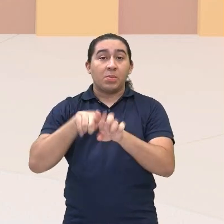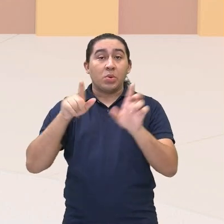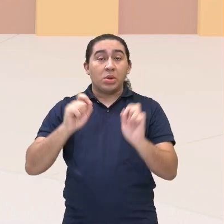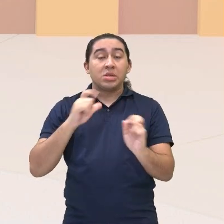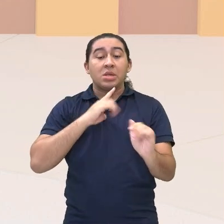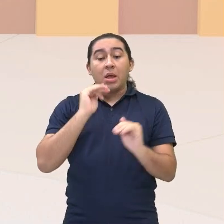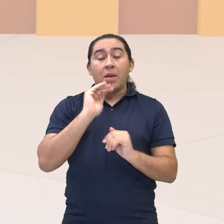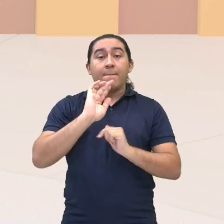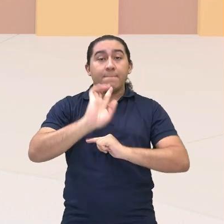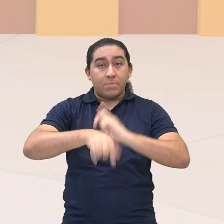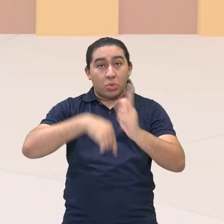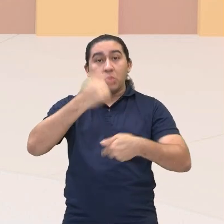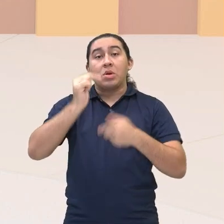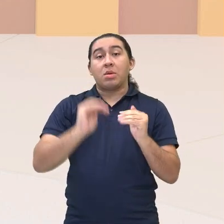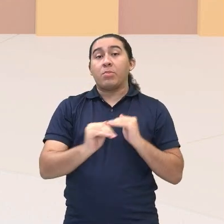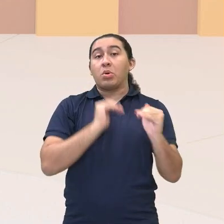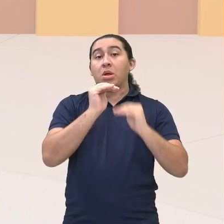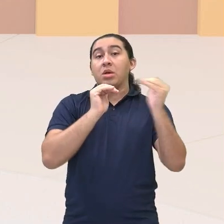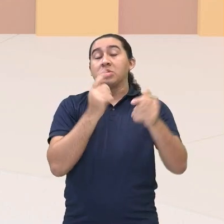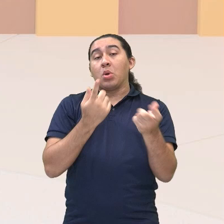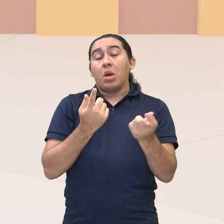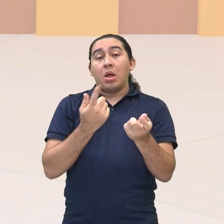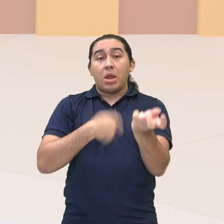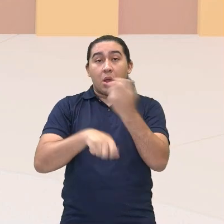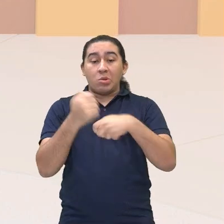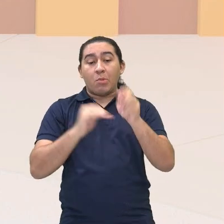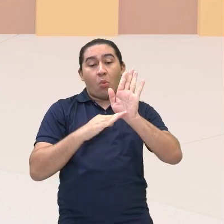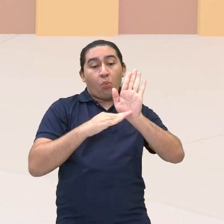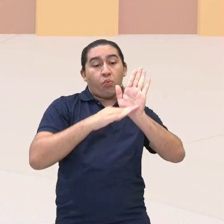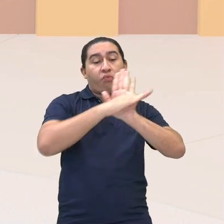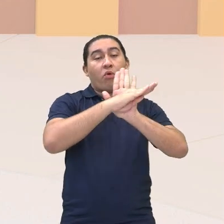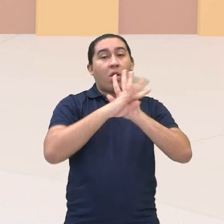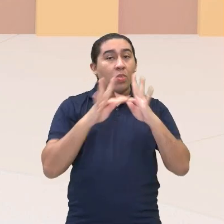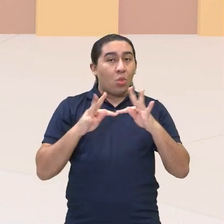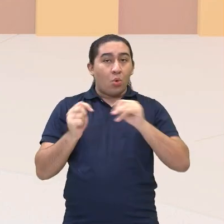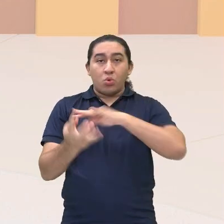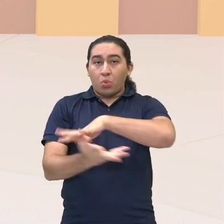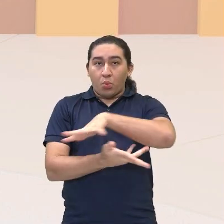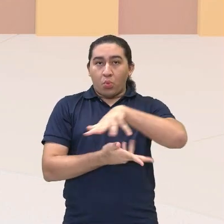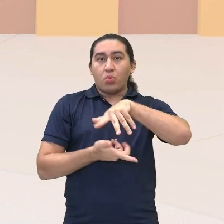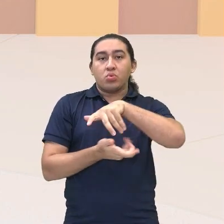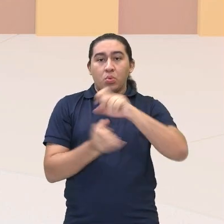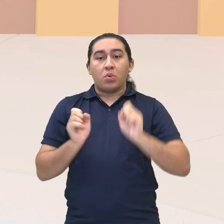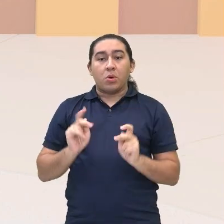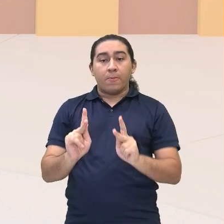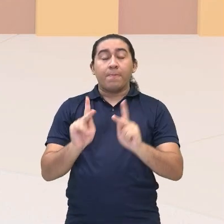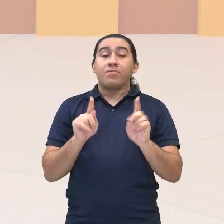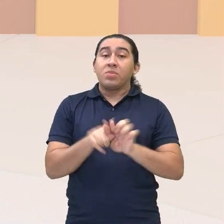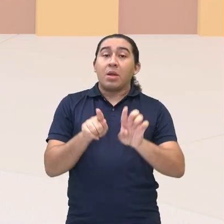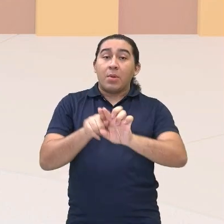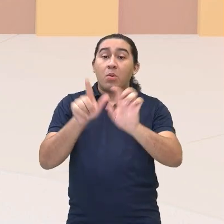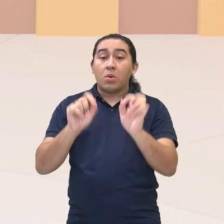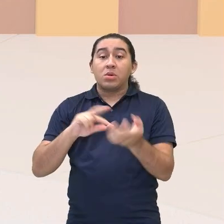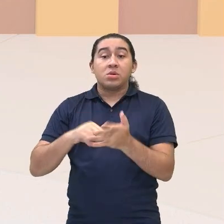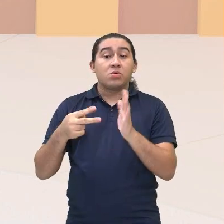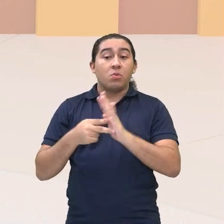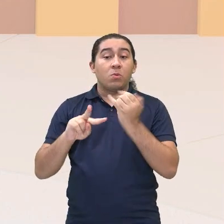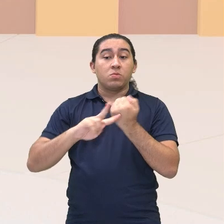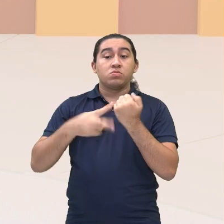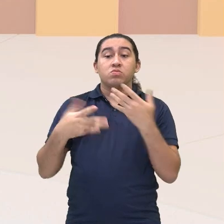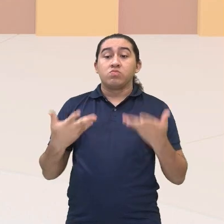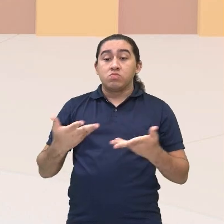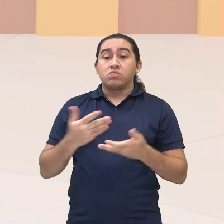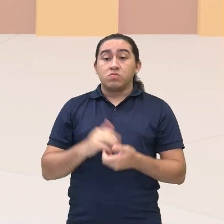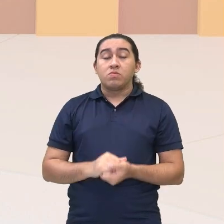progresso econômico em todas as partes do globo, tá? E isso, gente, acaba